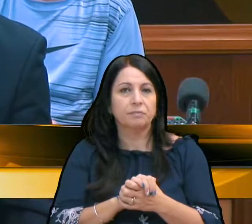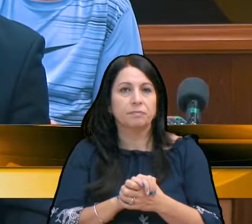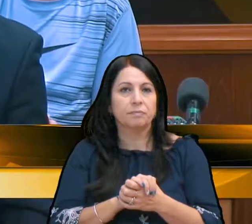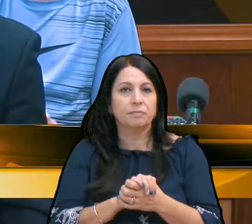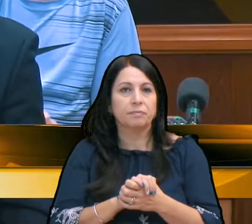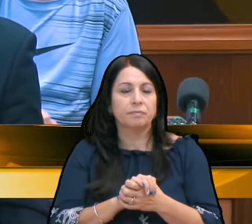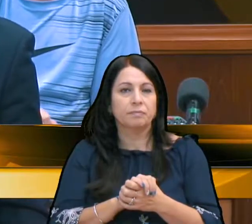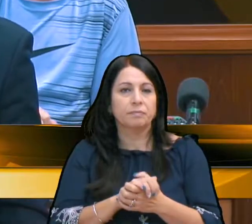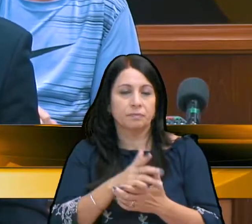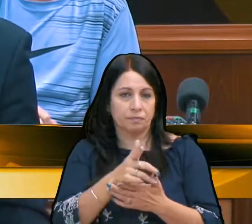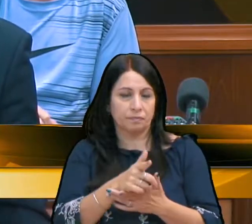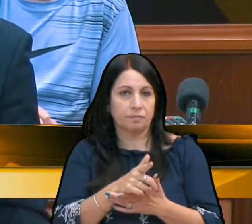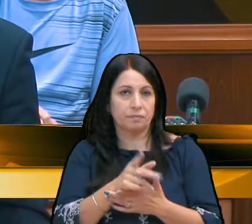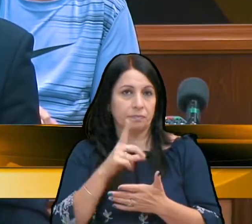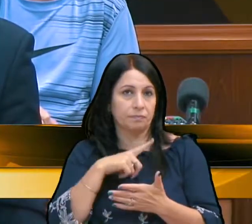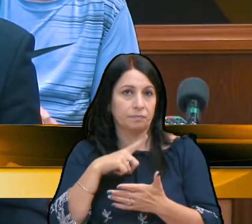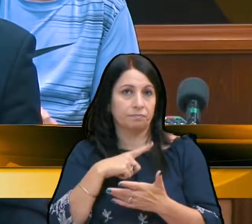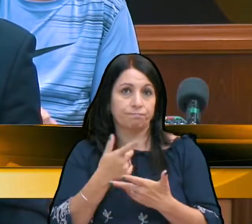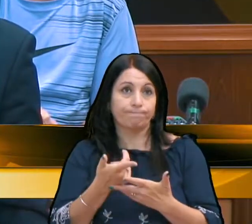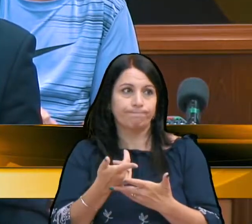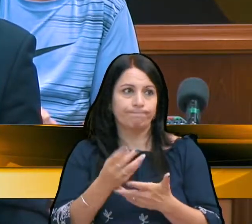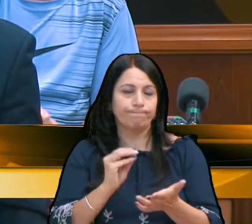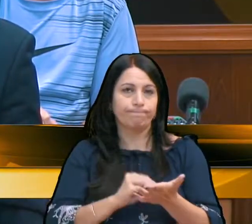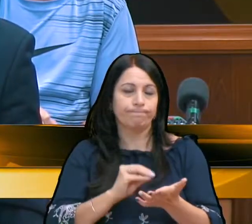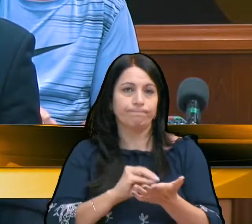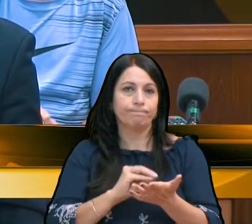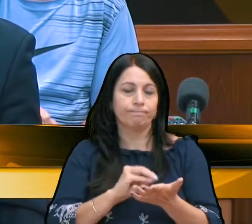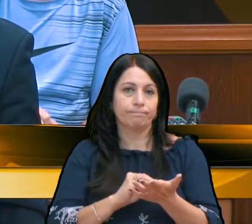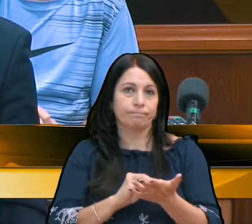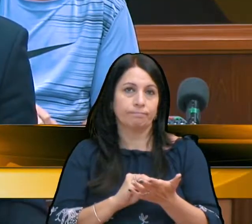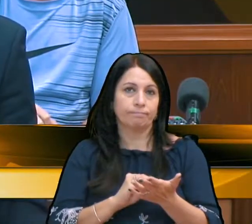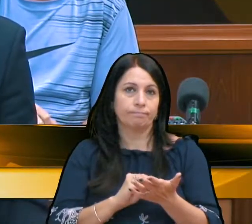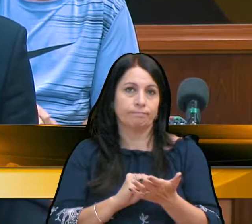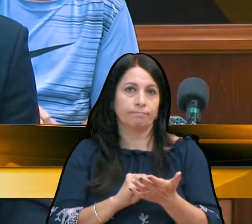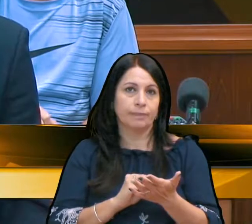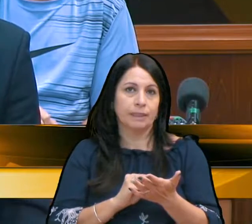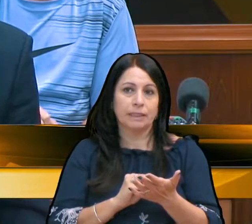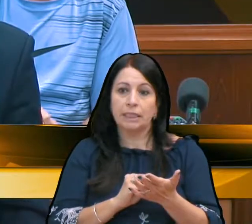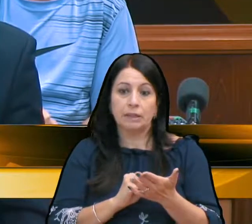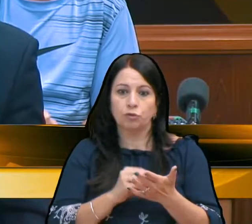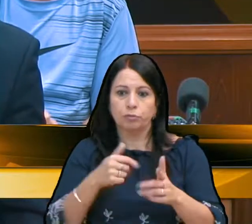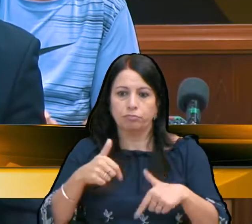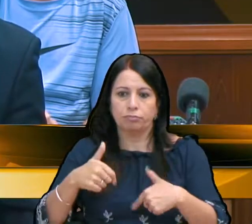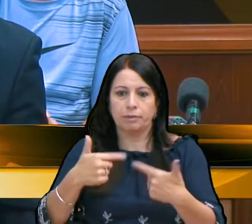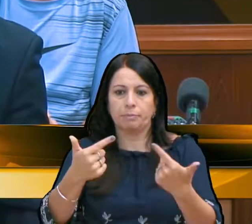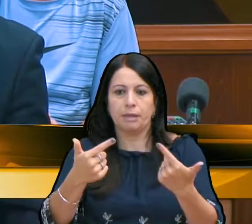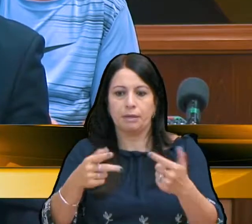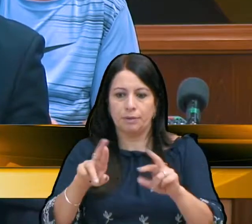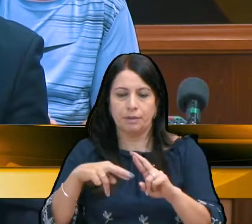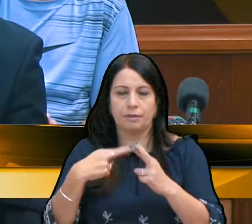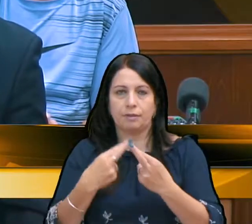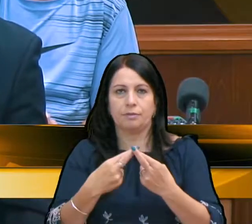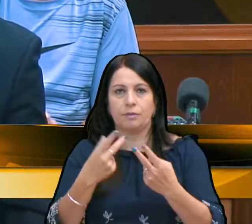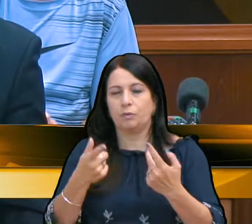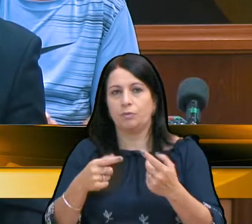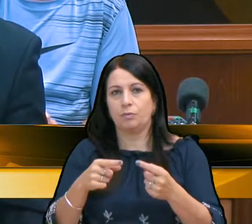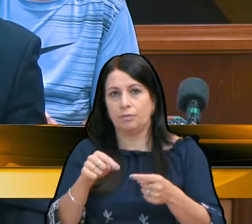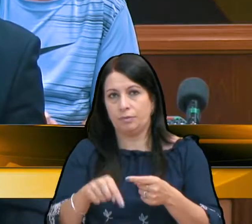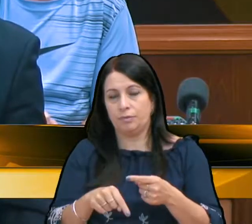passo. E aí a gente tem uma falta de produção nas sessões que